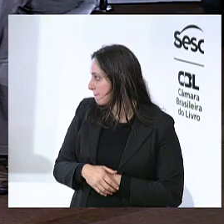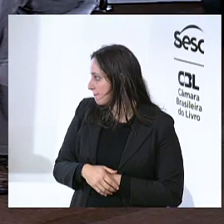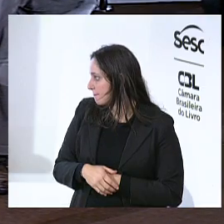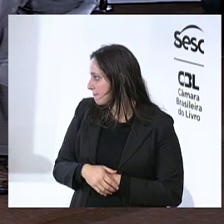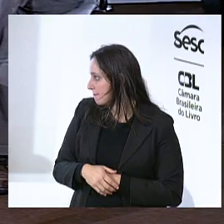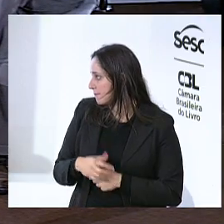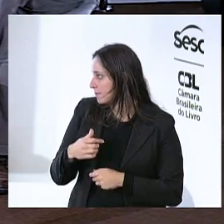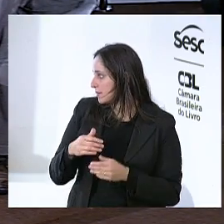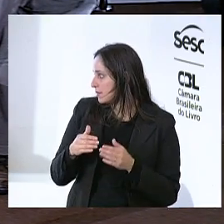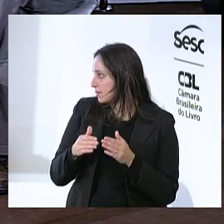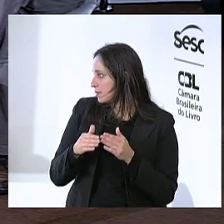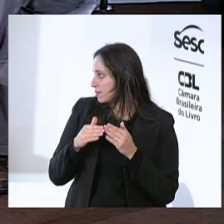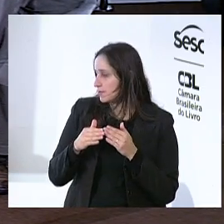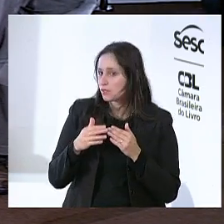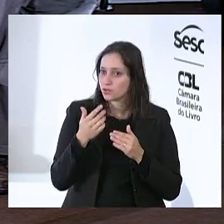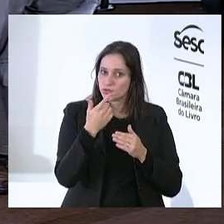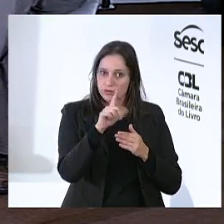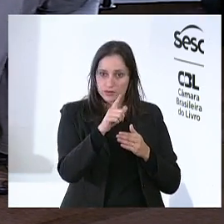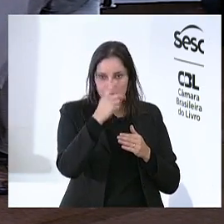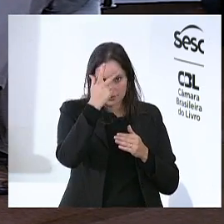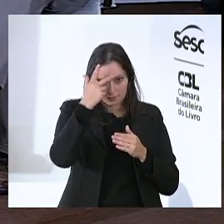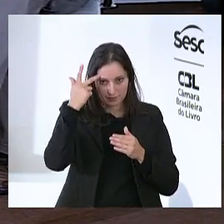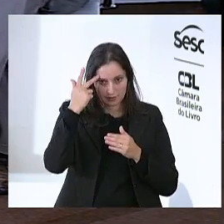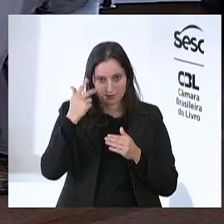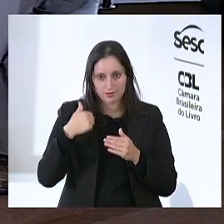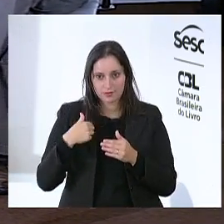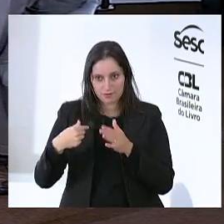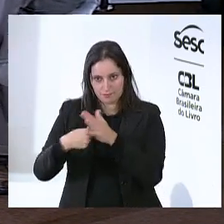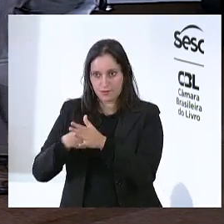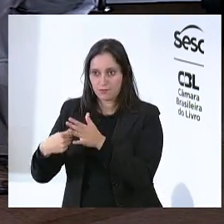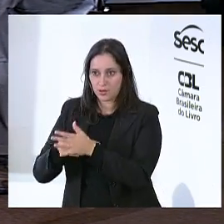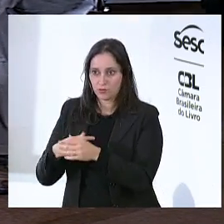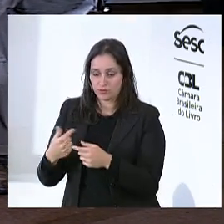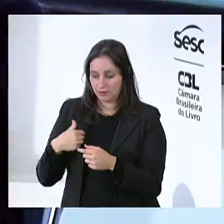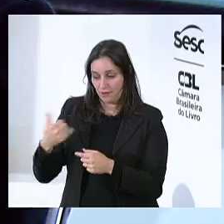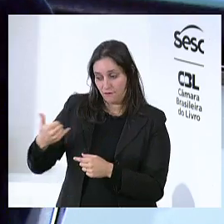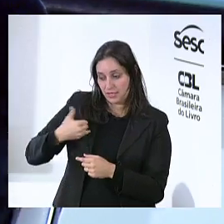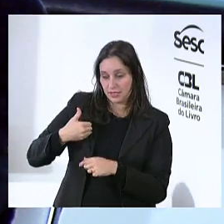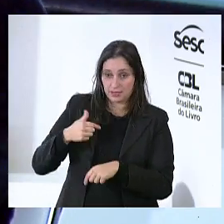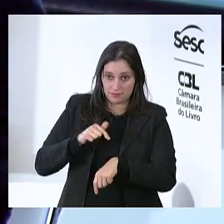nós temos 7 minutos. Pois é. Então,